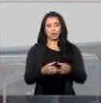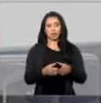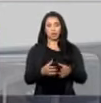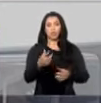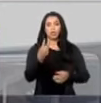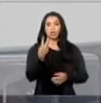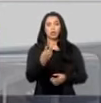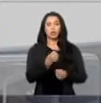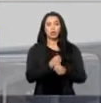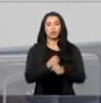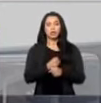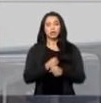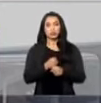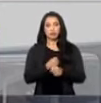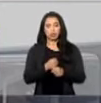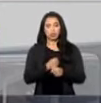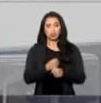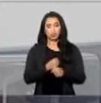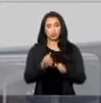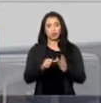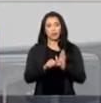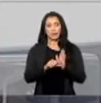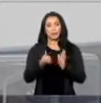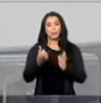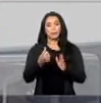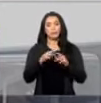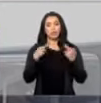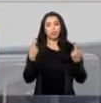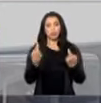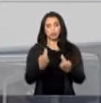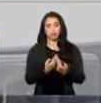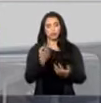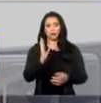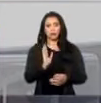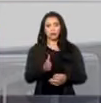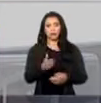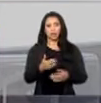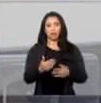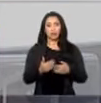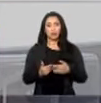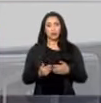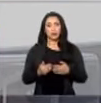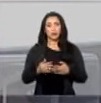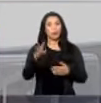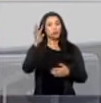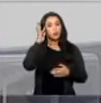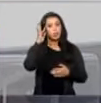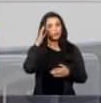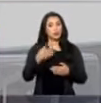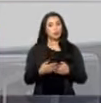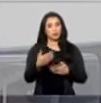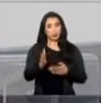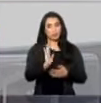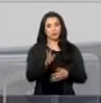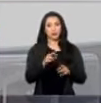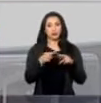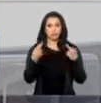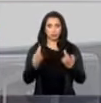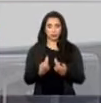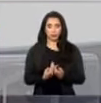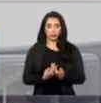2 anos, cuja primeira reunião está prevista para a próxima quarta-feira.